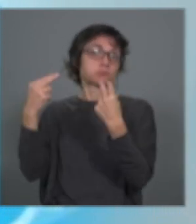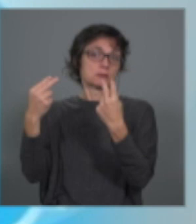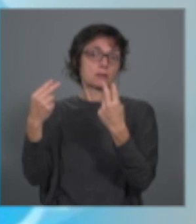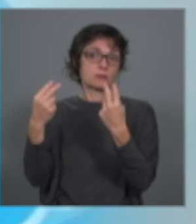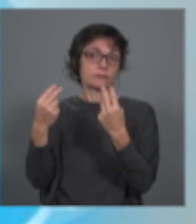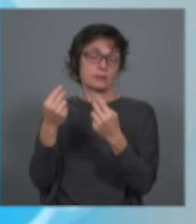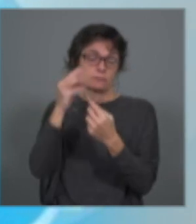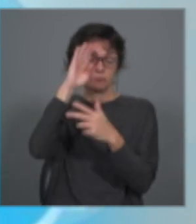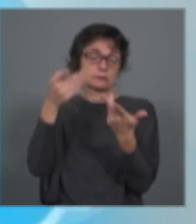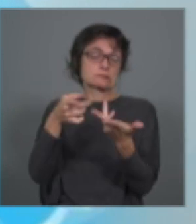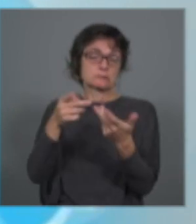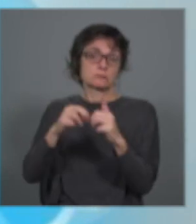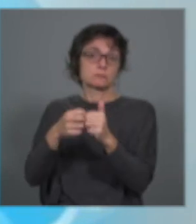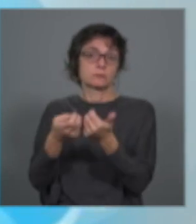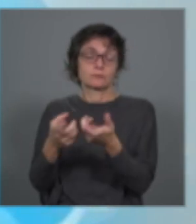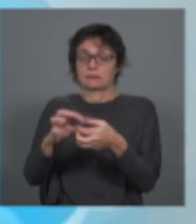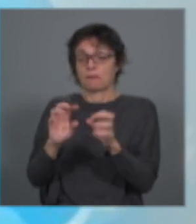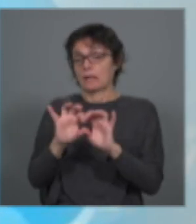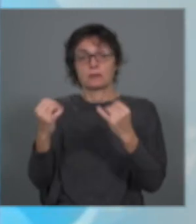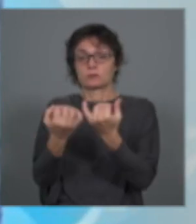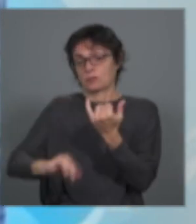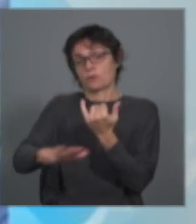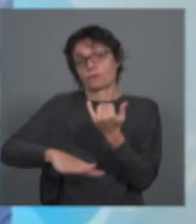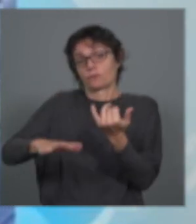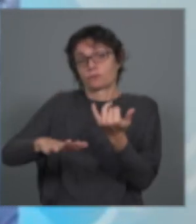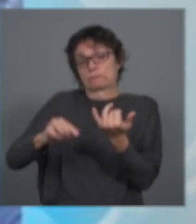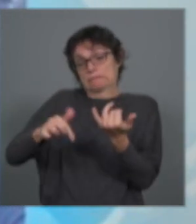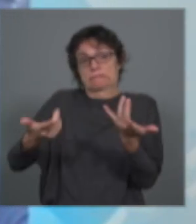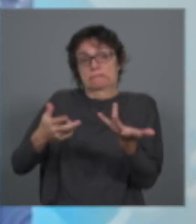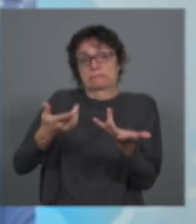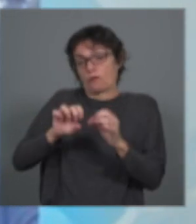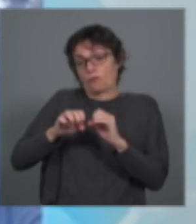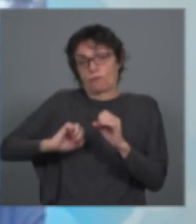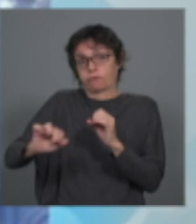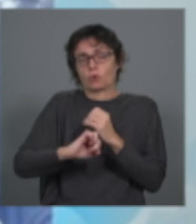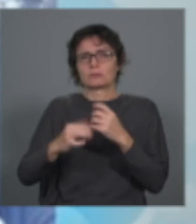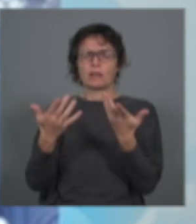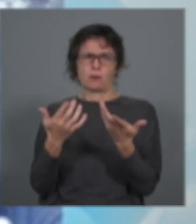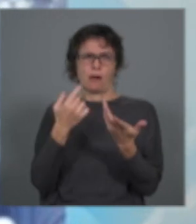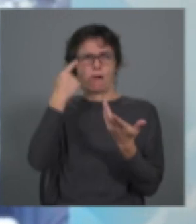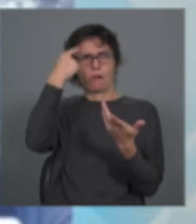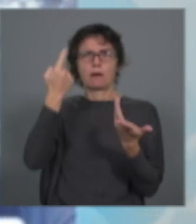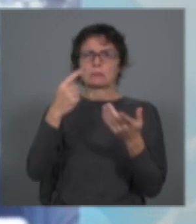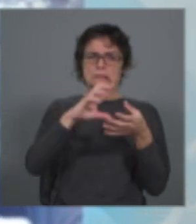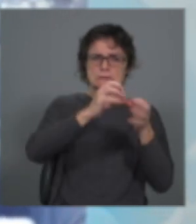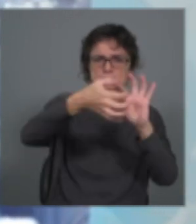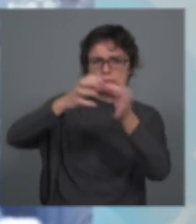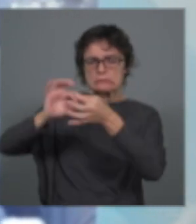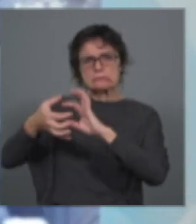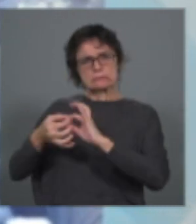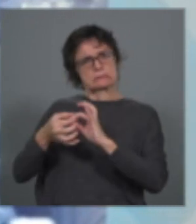da nossa sociedade, do nosso cotidiano. Agora, se nós quisermos conjugar tudo isso à